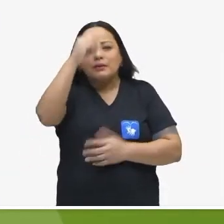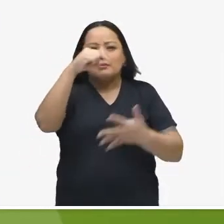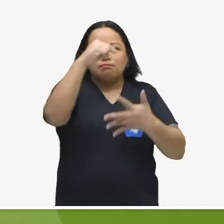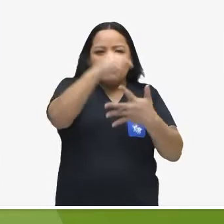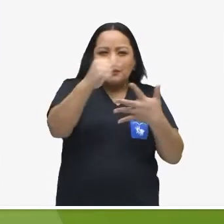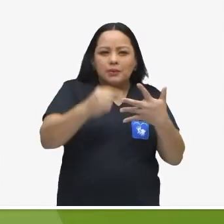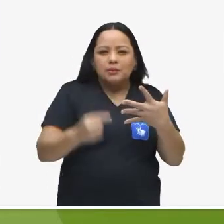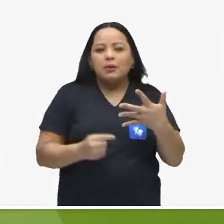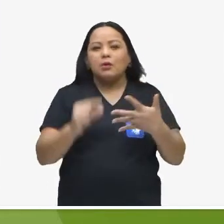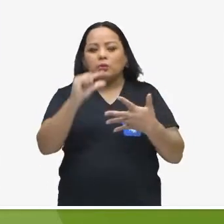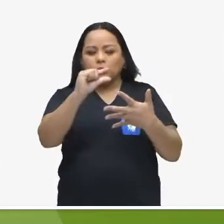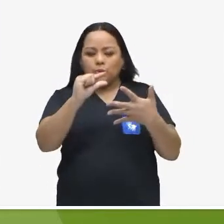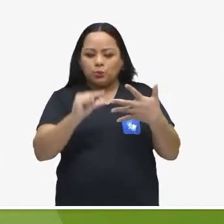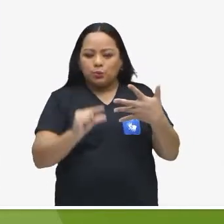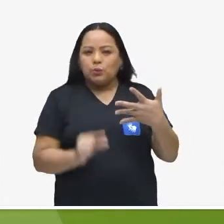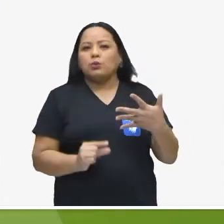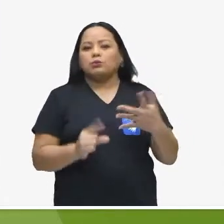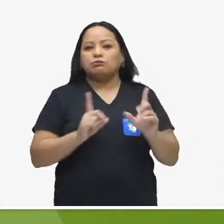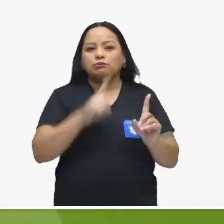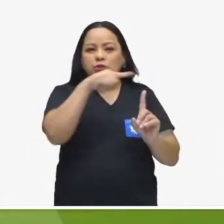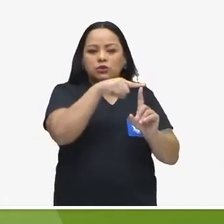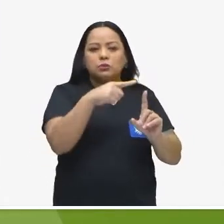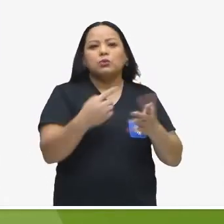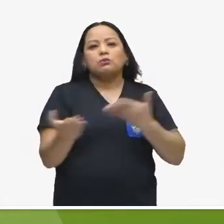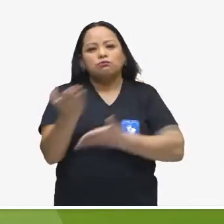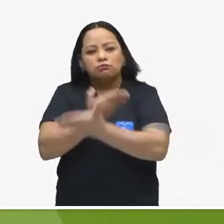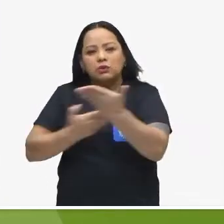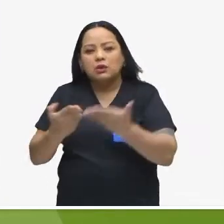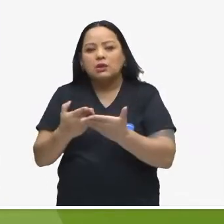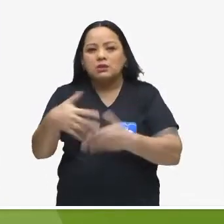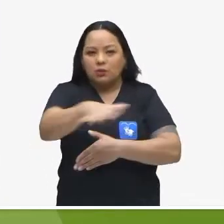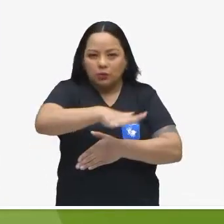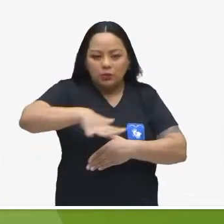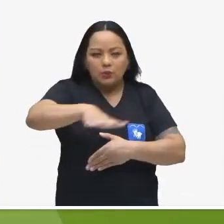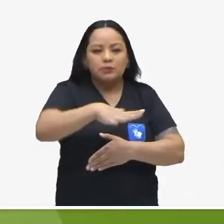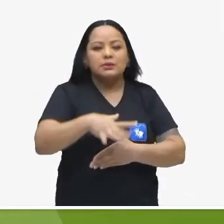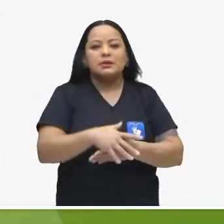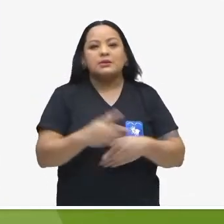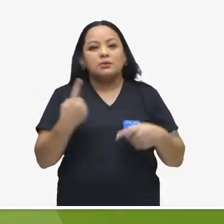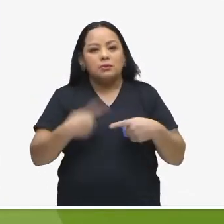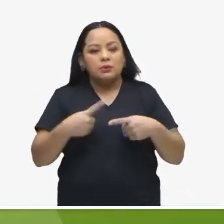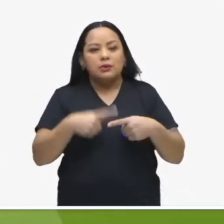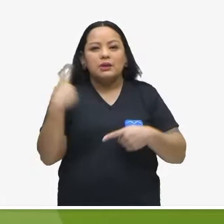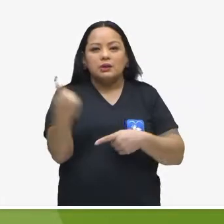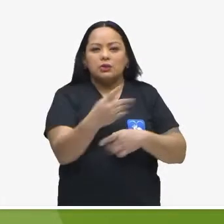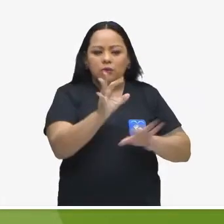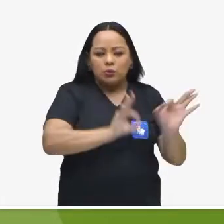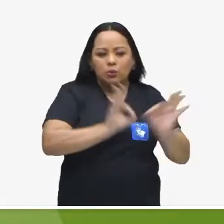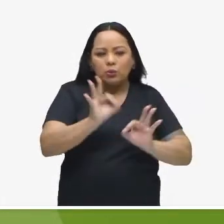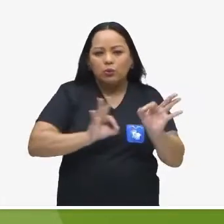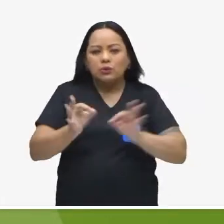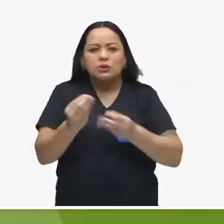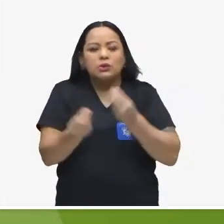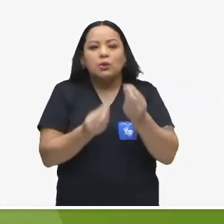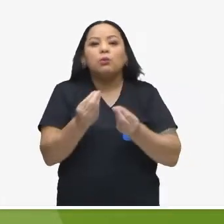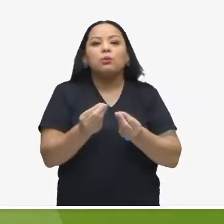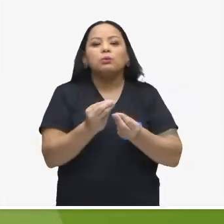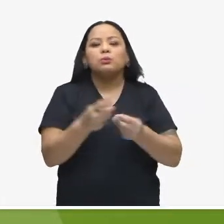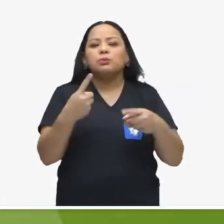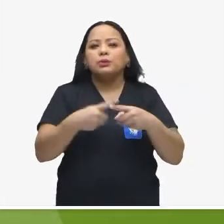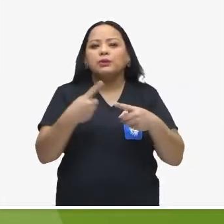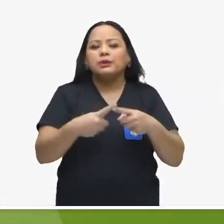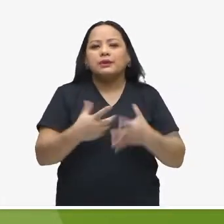um desses tipos de relações no ambiente. E é por isso que a gente organiza dessa maneira para